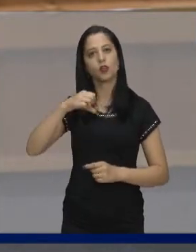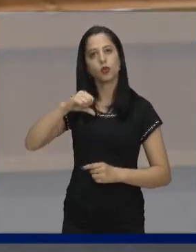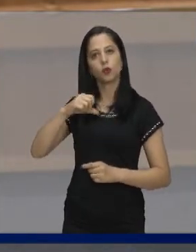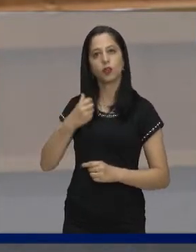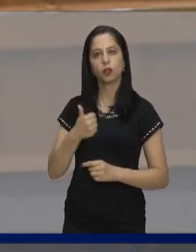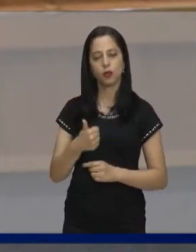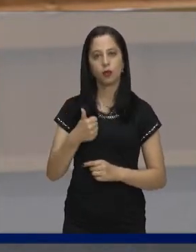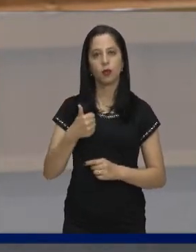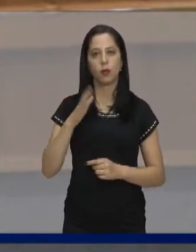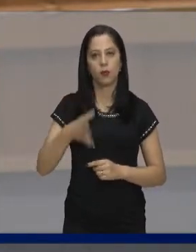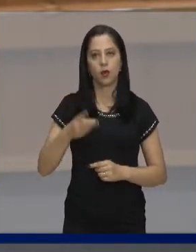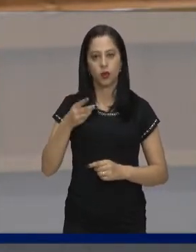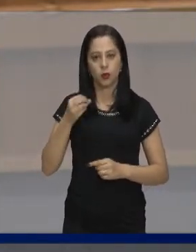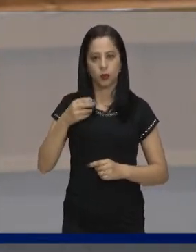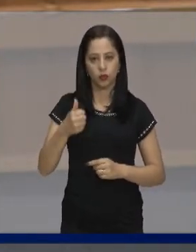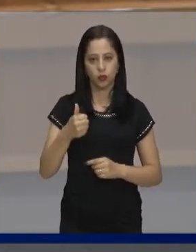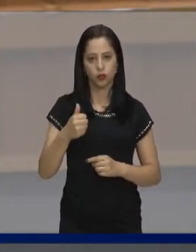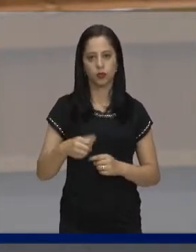13091/2021,